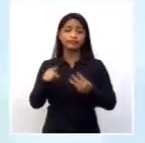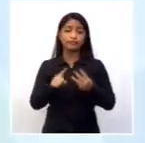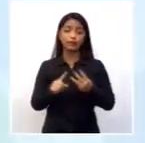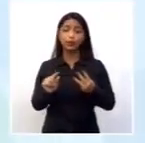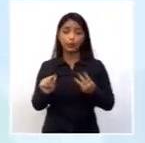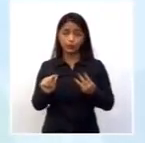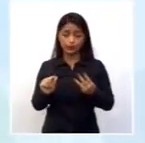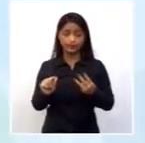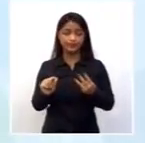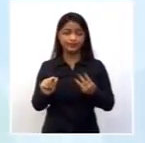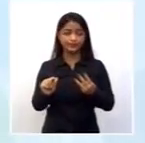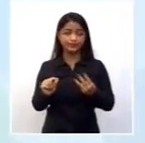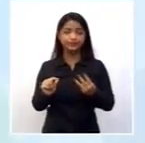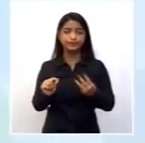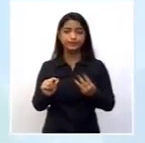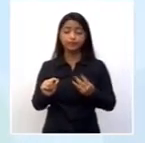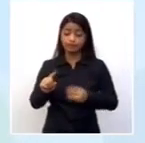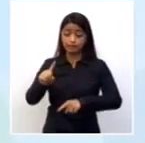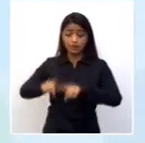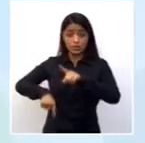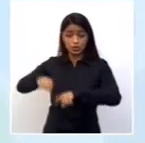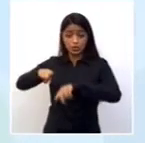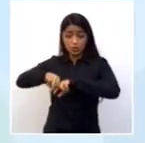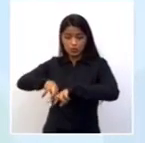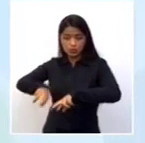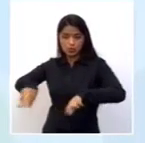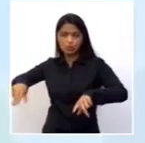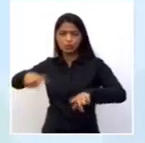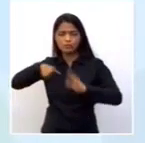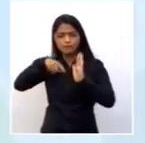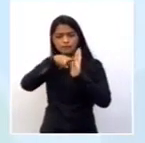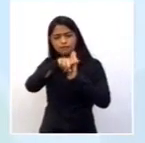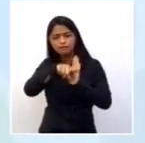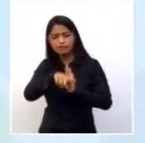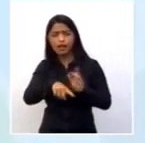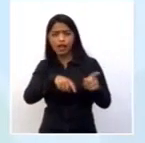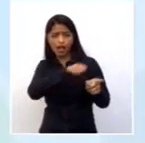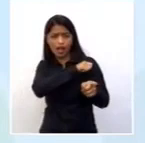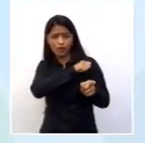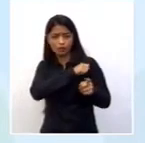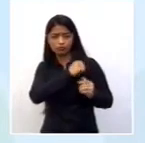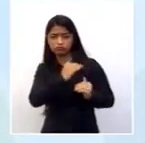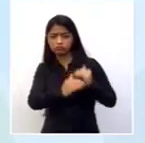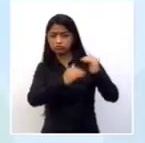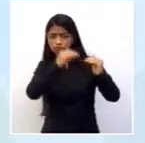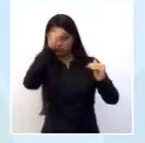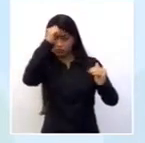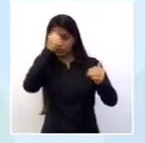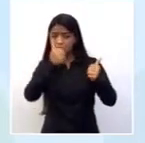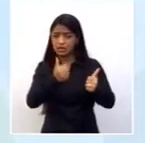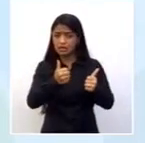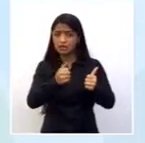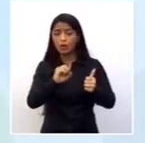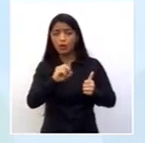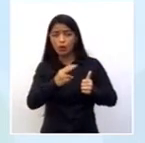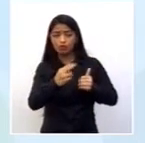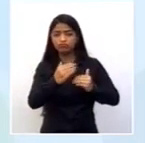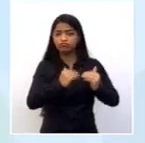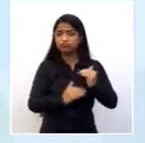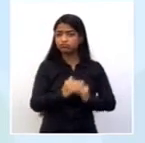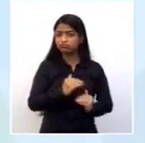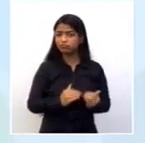é sobre os instrumentos de verificação de avanço das aprendizagens de forma discursiva. Considerando